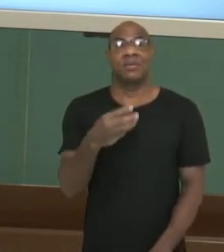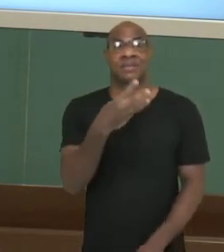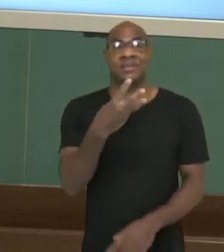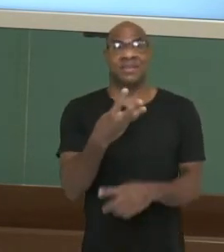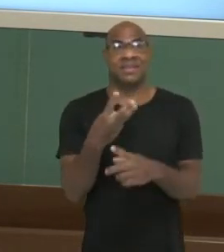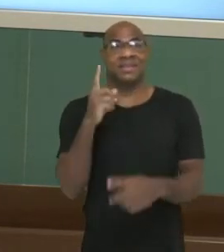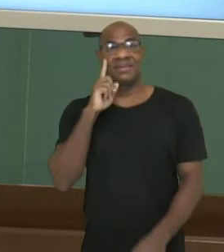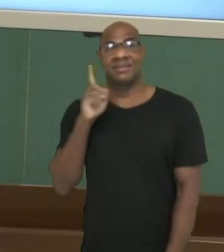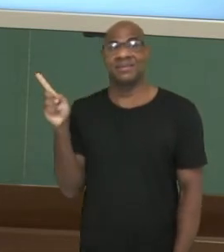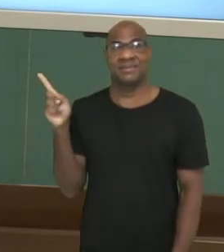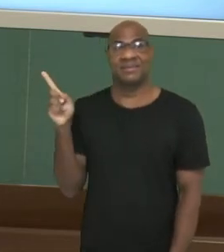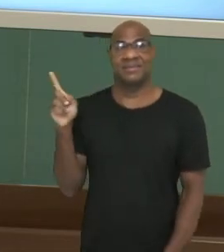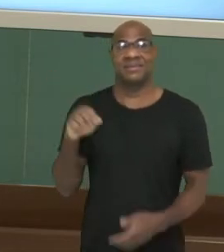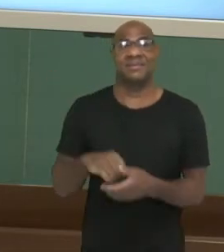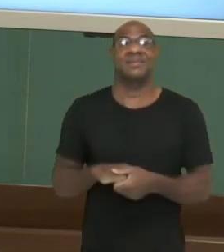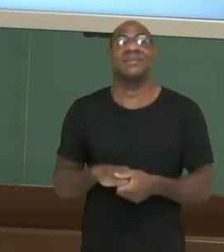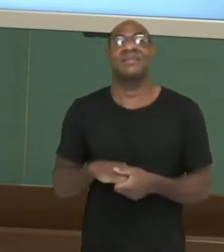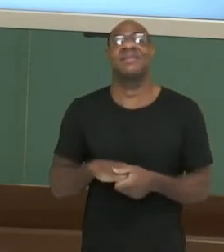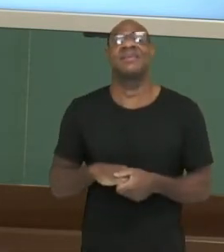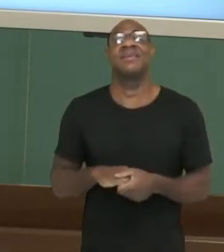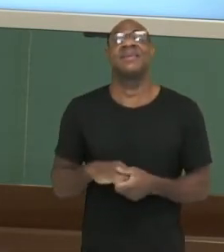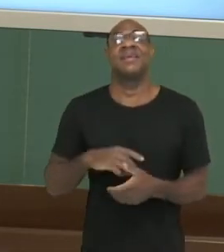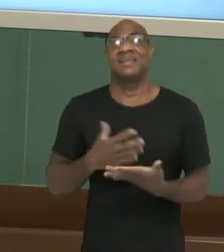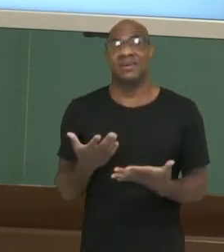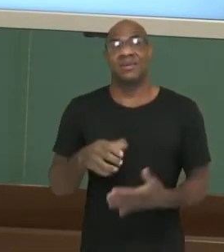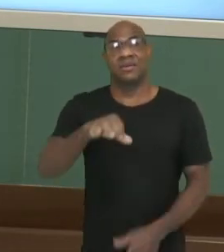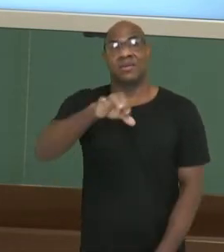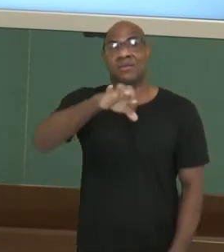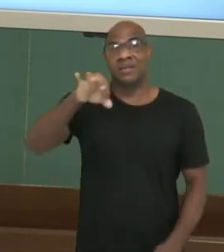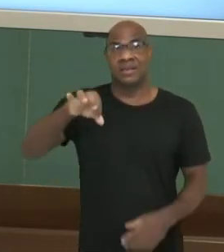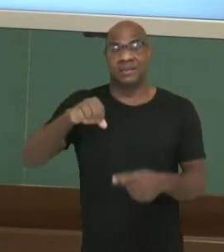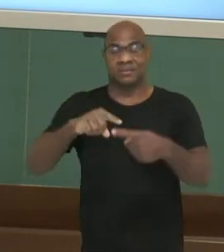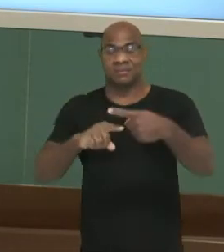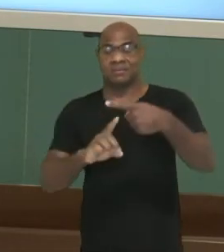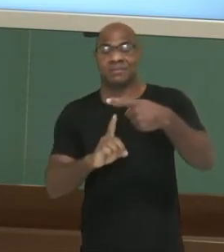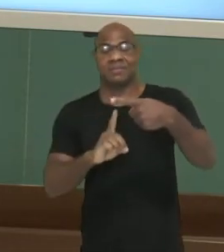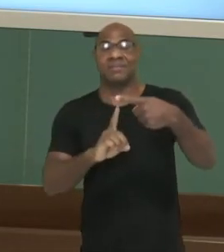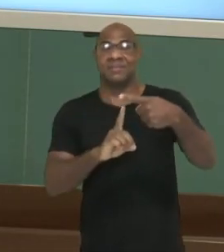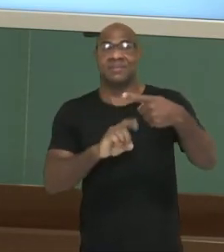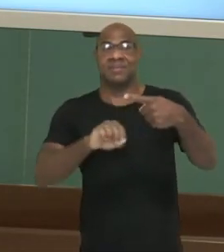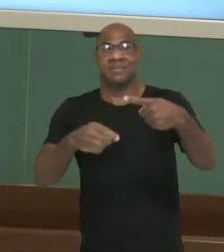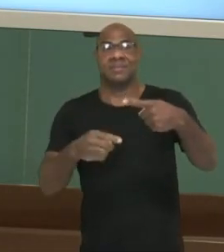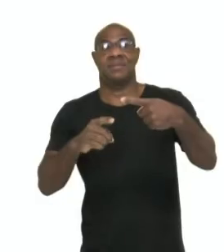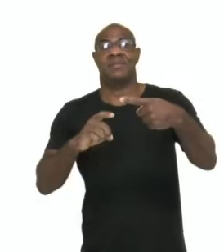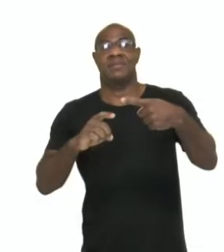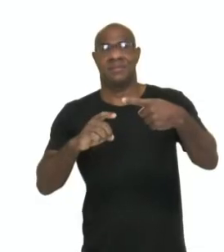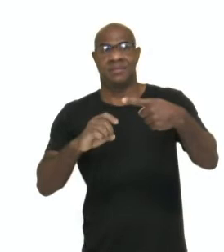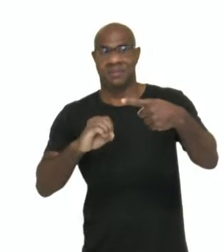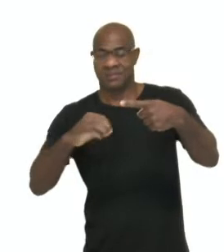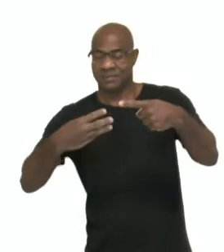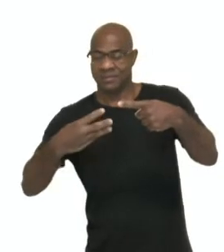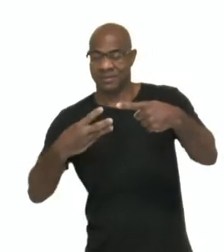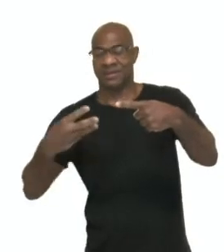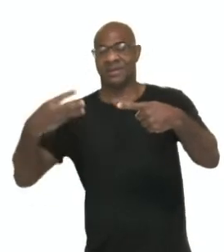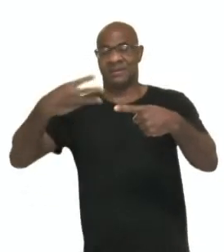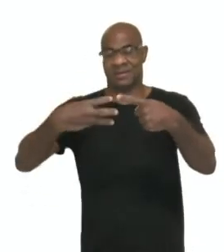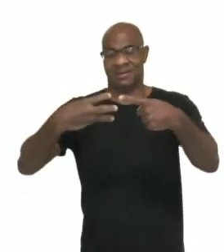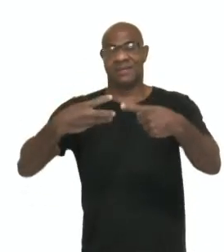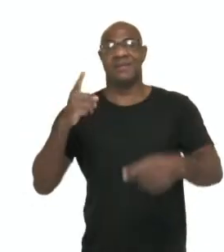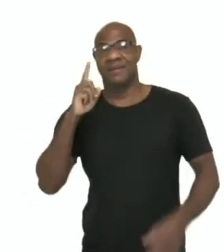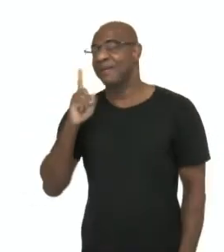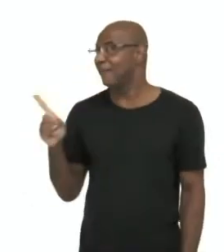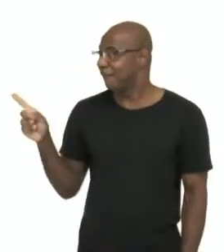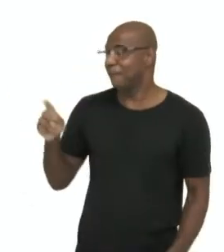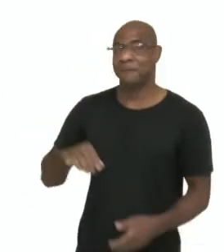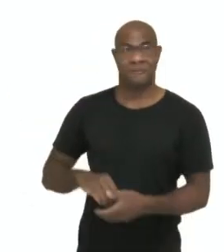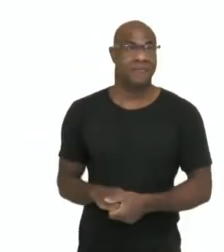por 1,03, elevado a 3. Então, vai dar diferente. Então, o valor à vista, dentro dessas condições que ele